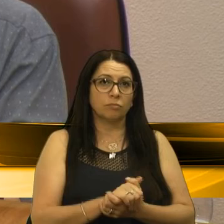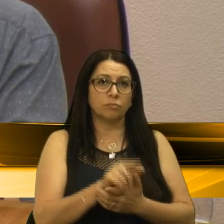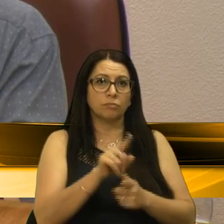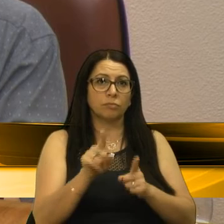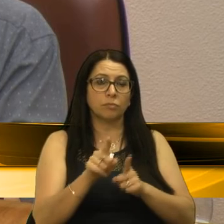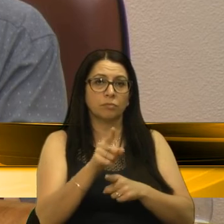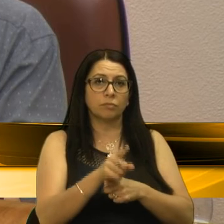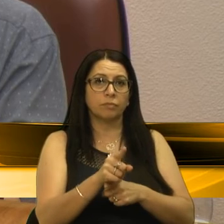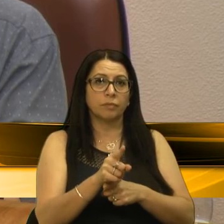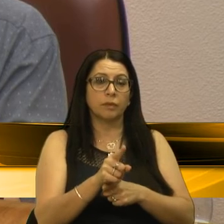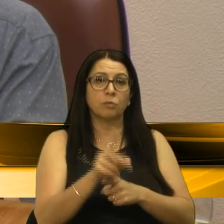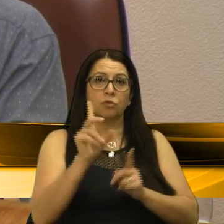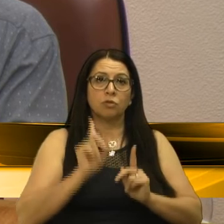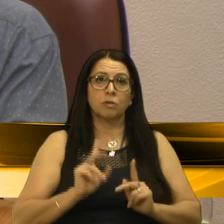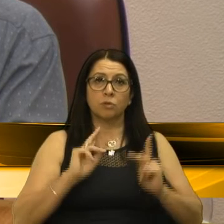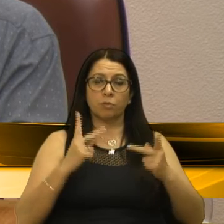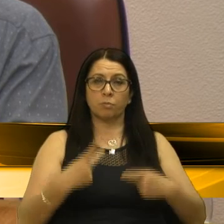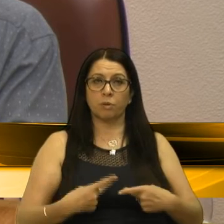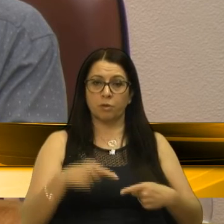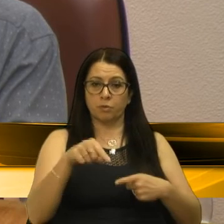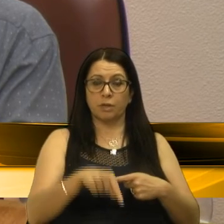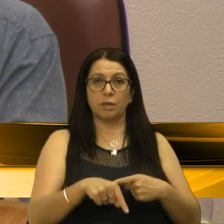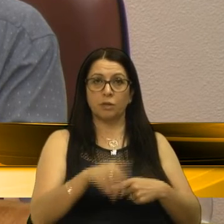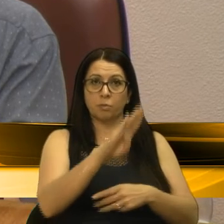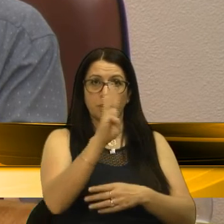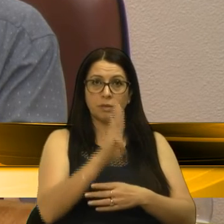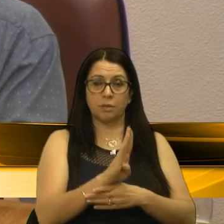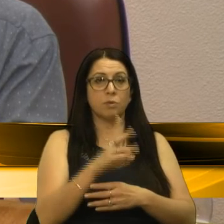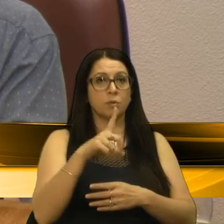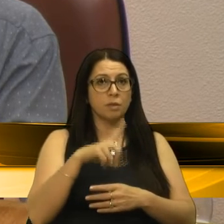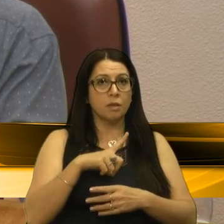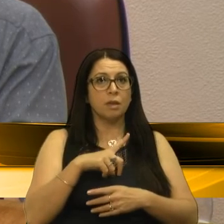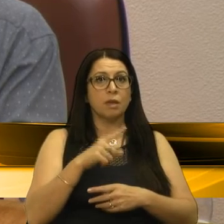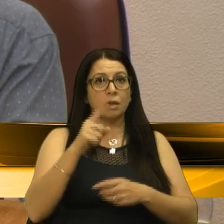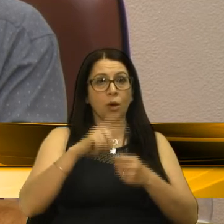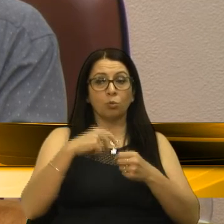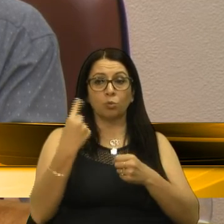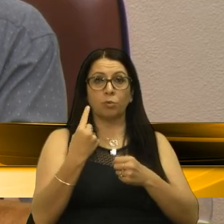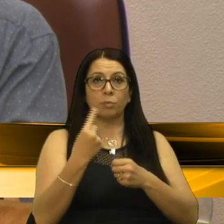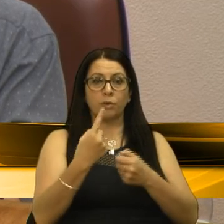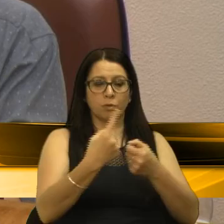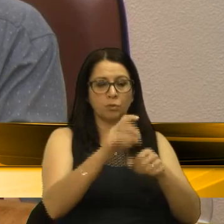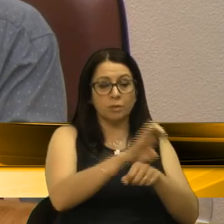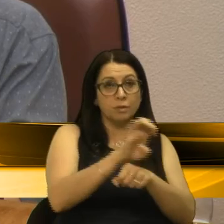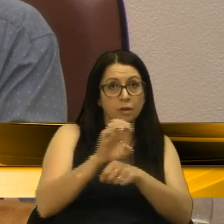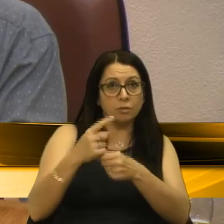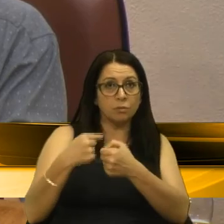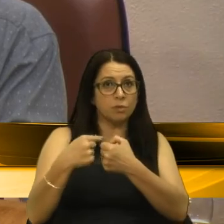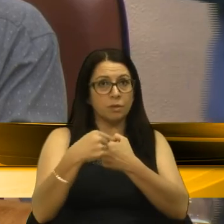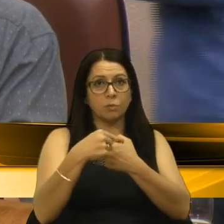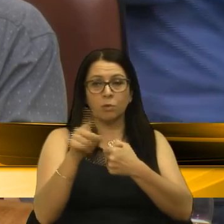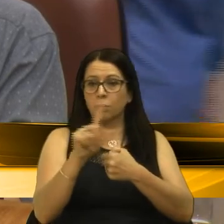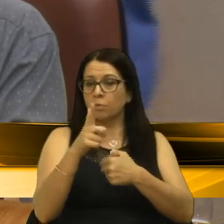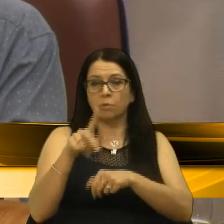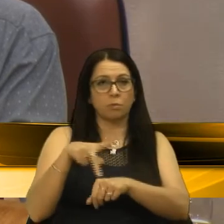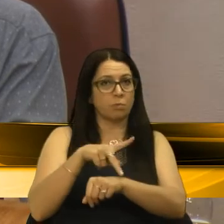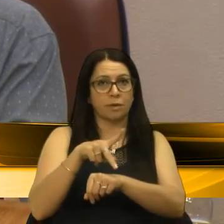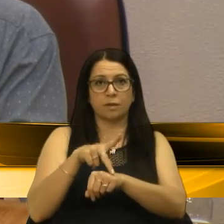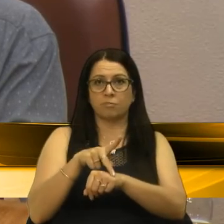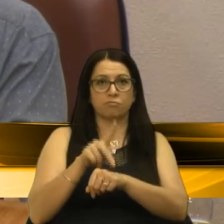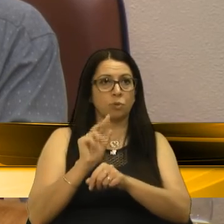ofensa a direitos humanos, a formação da República Federativa do Brasil confere autonomia aos estados e municípios, não tendo a União